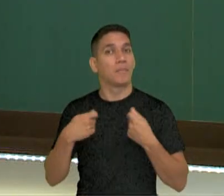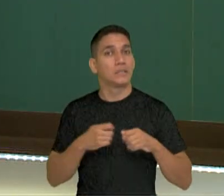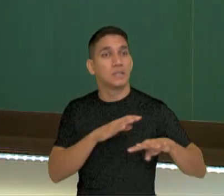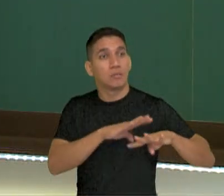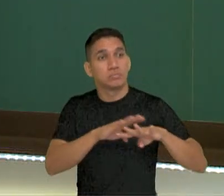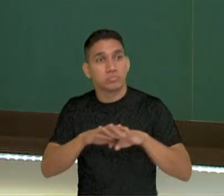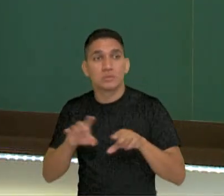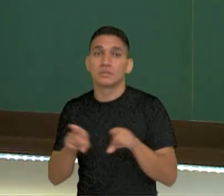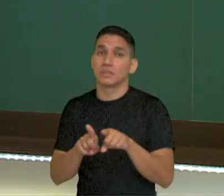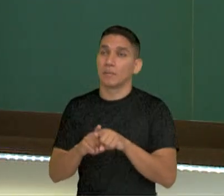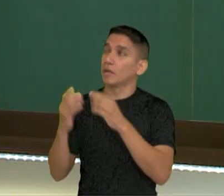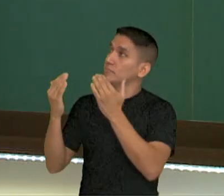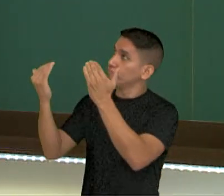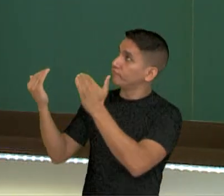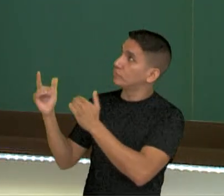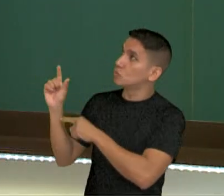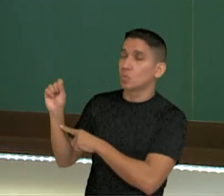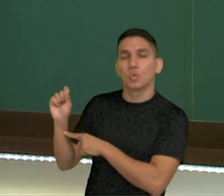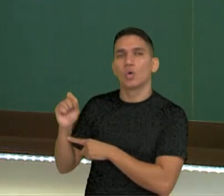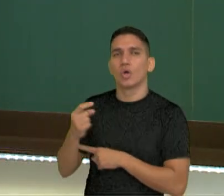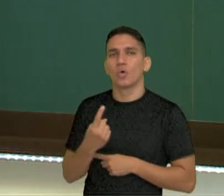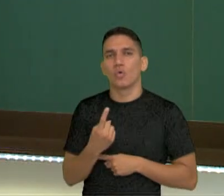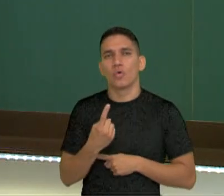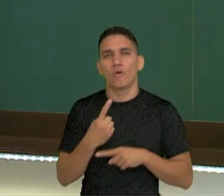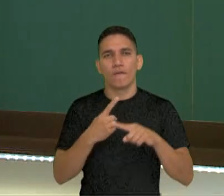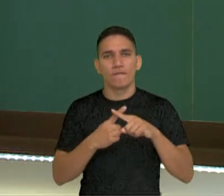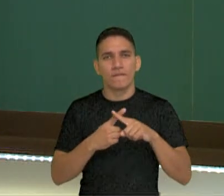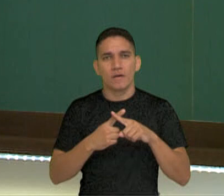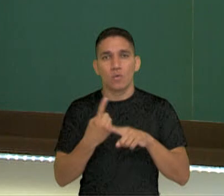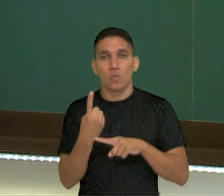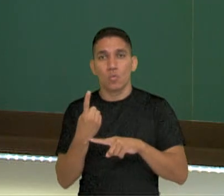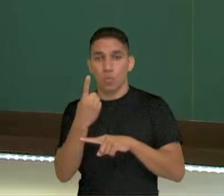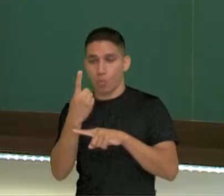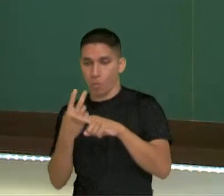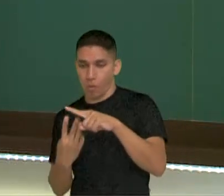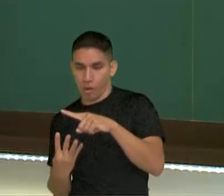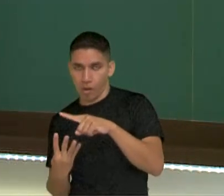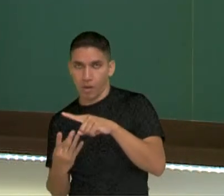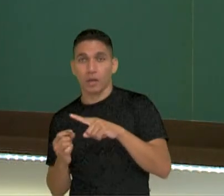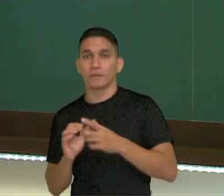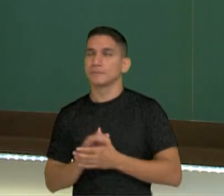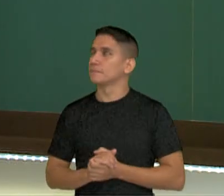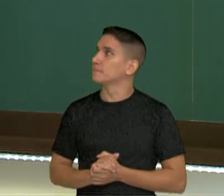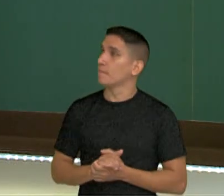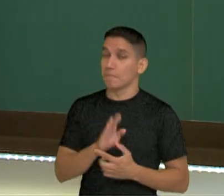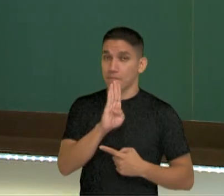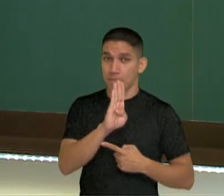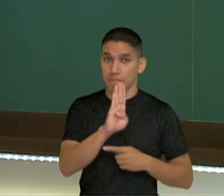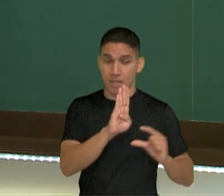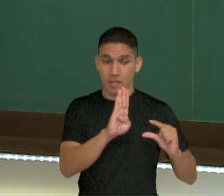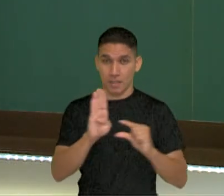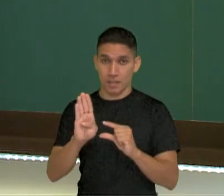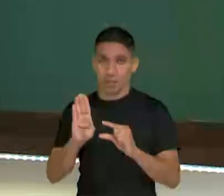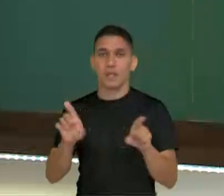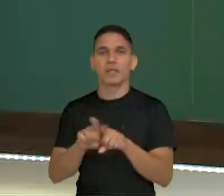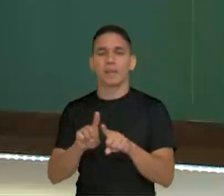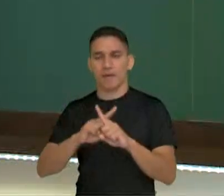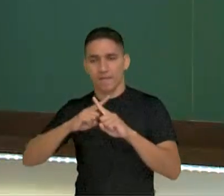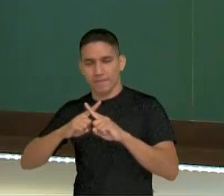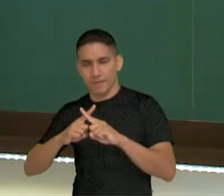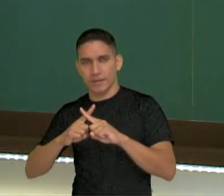do outro aqui também, 1 vezes 1/4. 1/4 de quem? Do Bzinho, Bzinho, vezes 1 meio do Czinho,